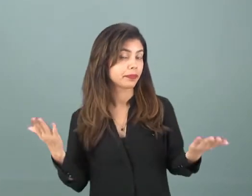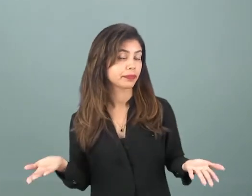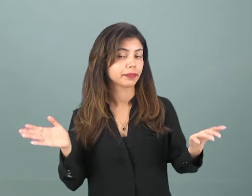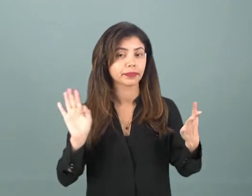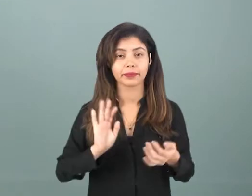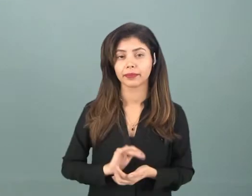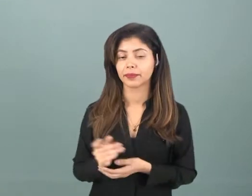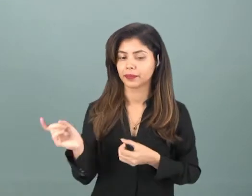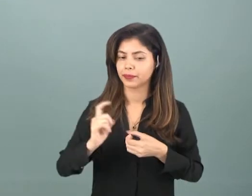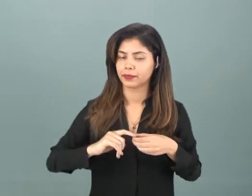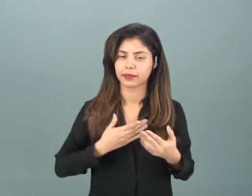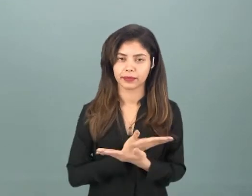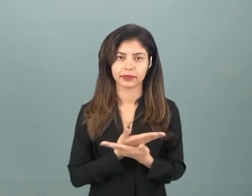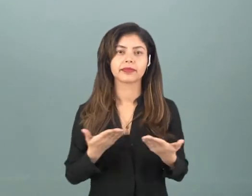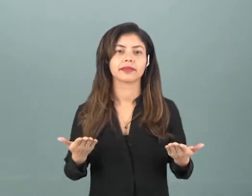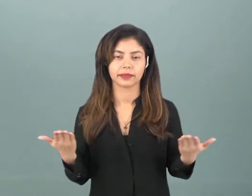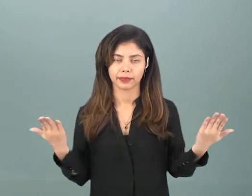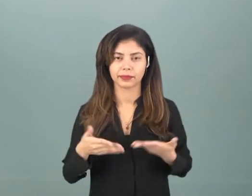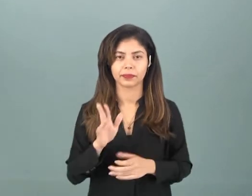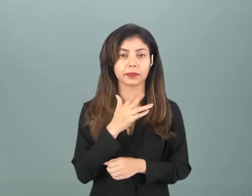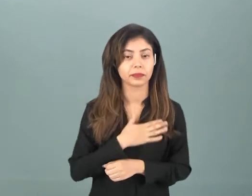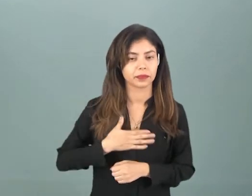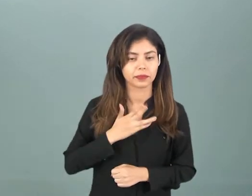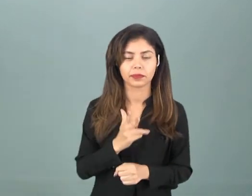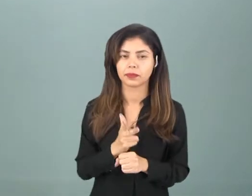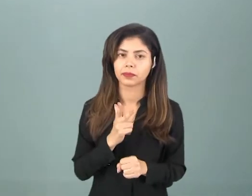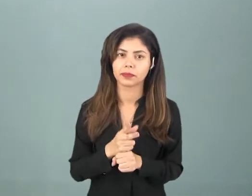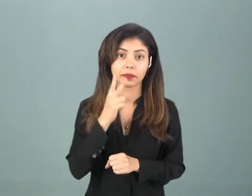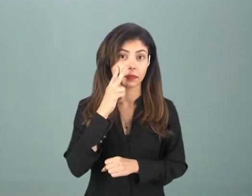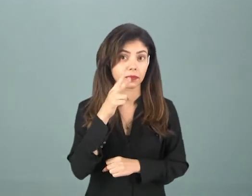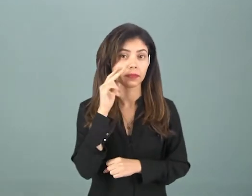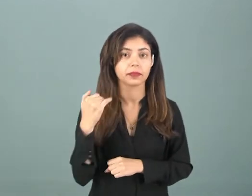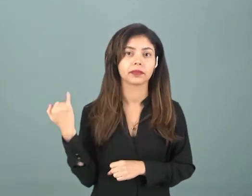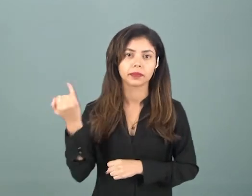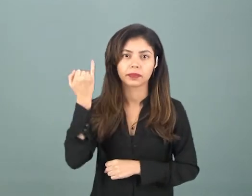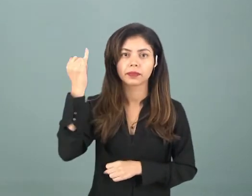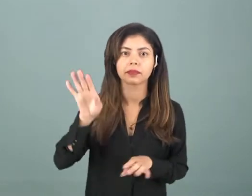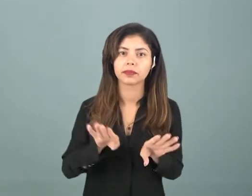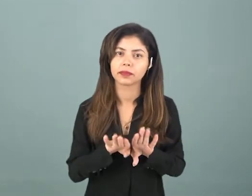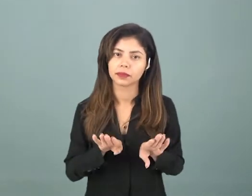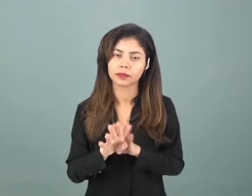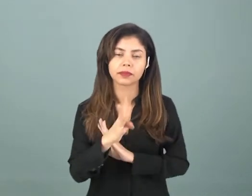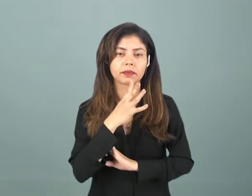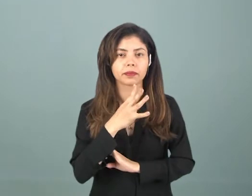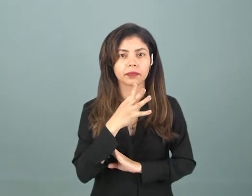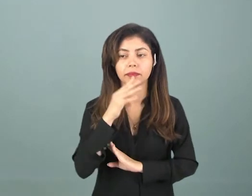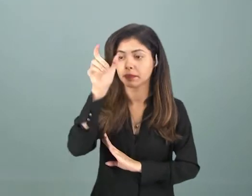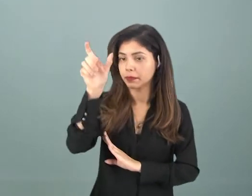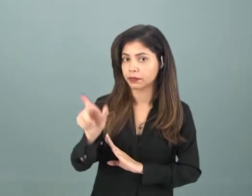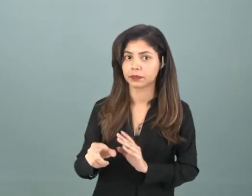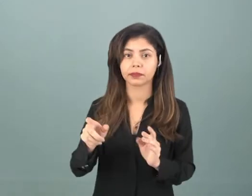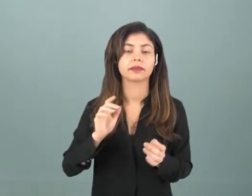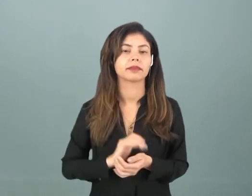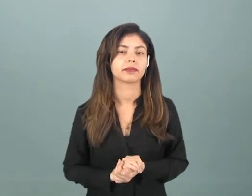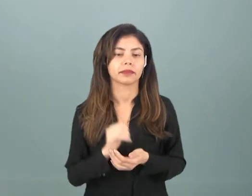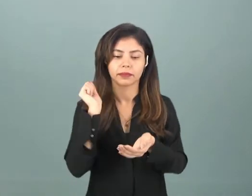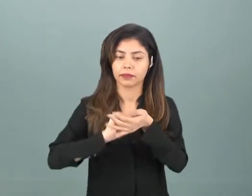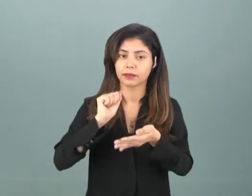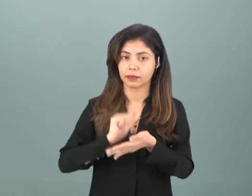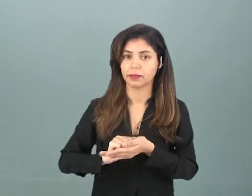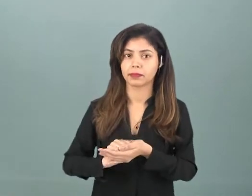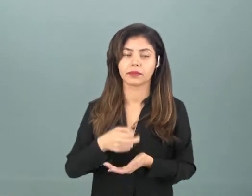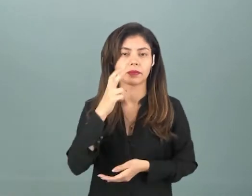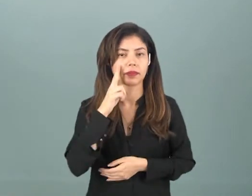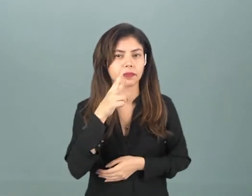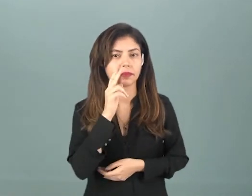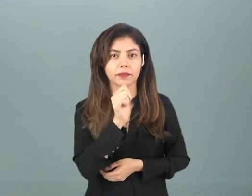Então, estou de volta com vocês. Gostaram do vídeo? Vocês viram a importância da gente conhecer a biografia de alguém? O exemplo que vocês